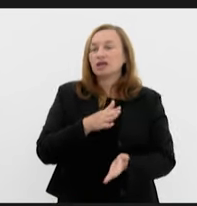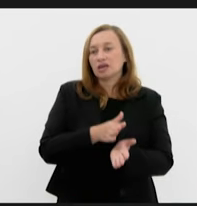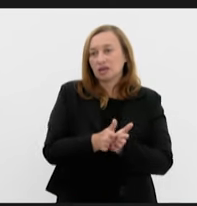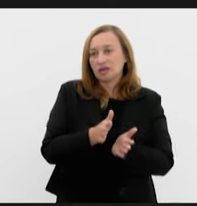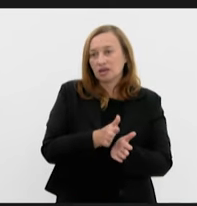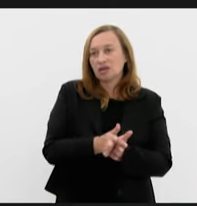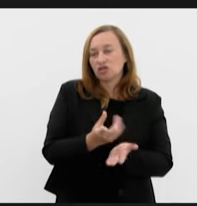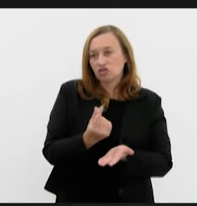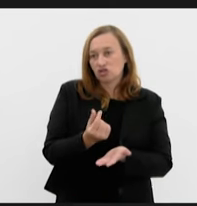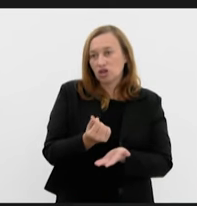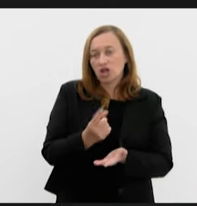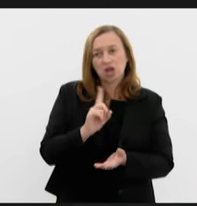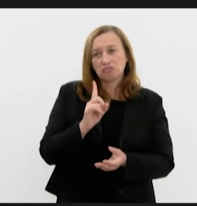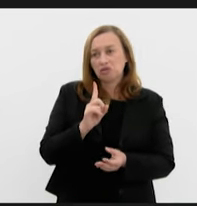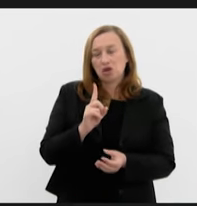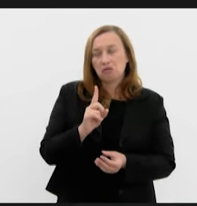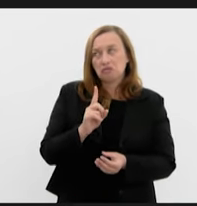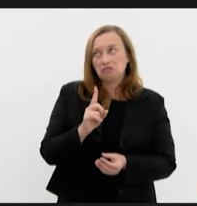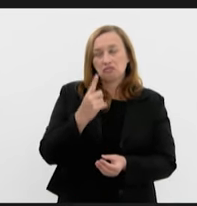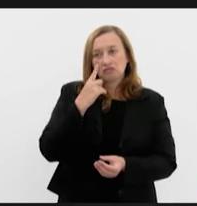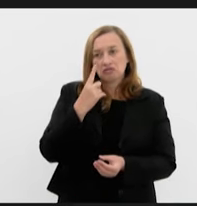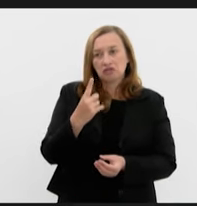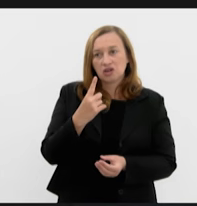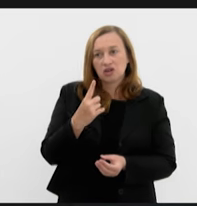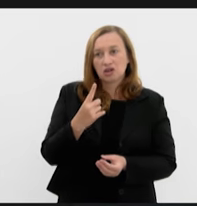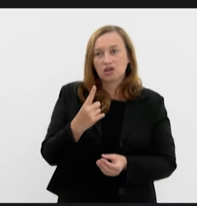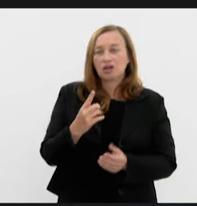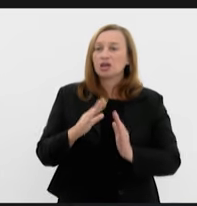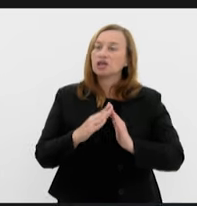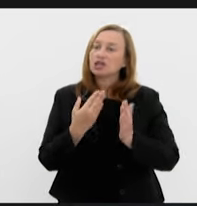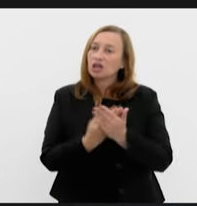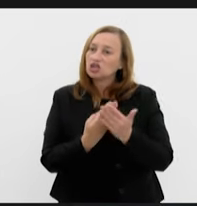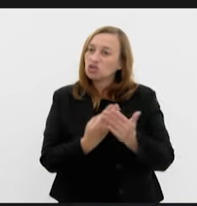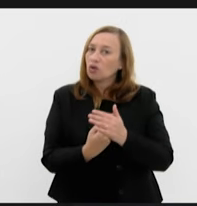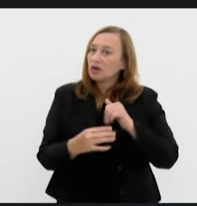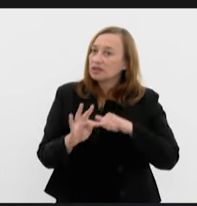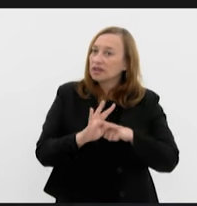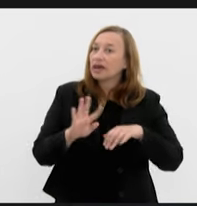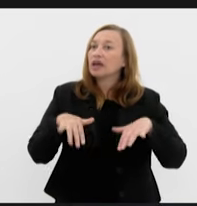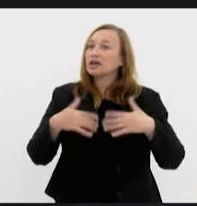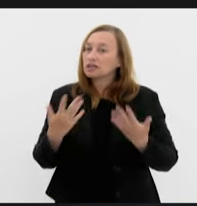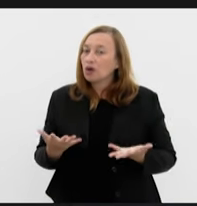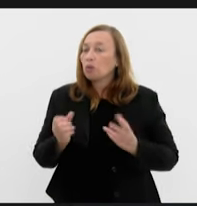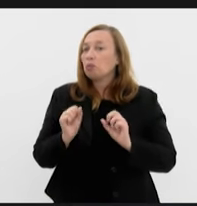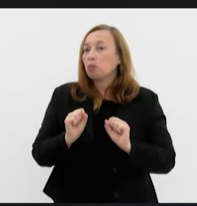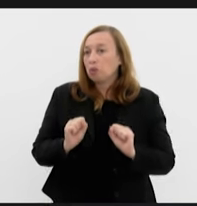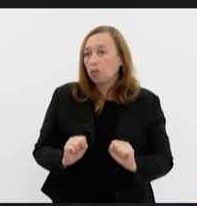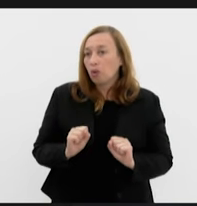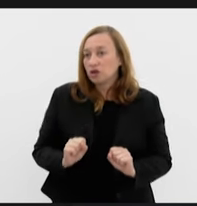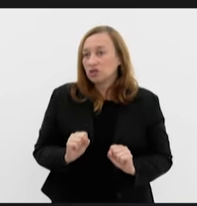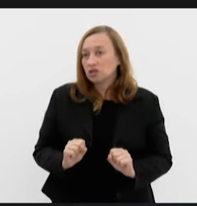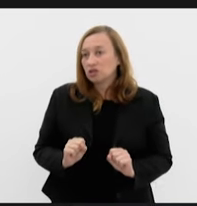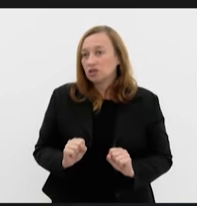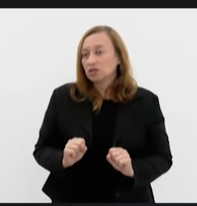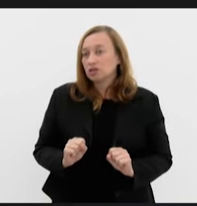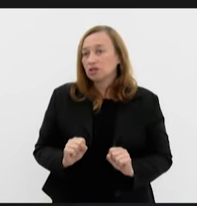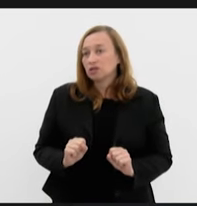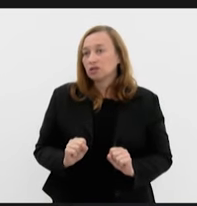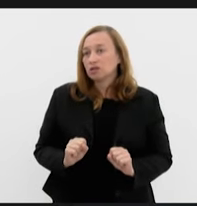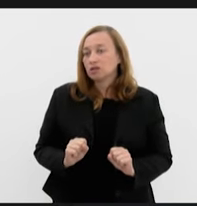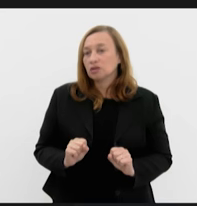e eu não verifiquei em relação a essa questão da Escola Técnica né então pode eh acabar